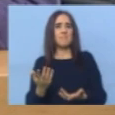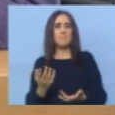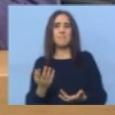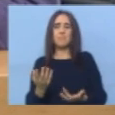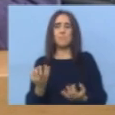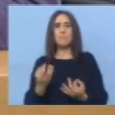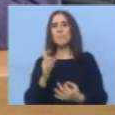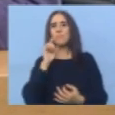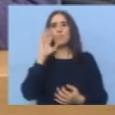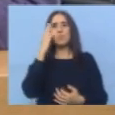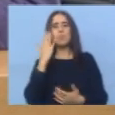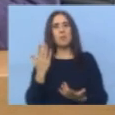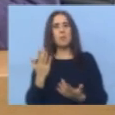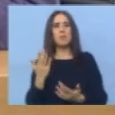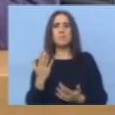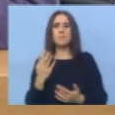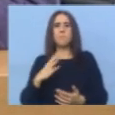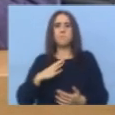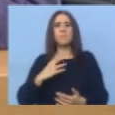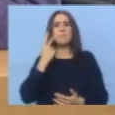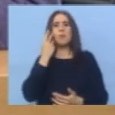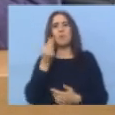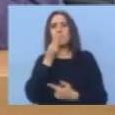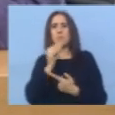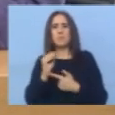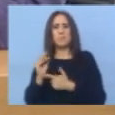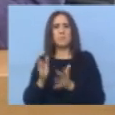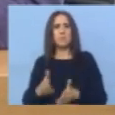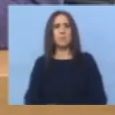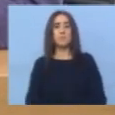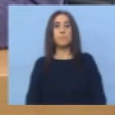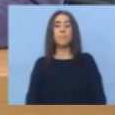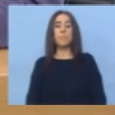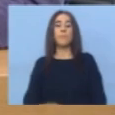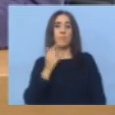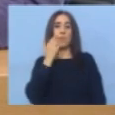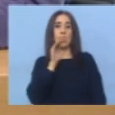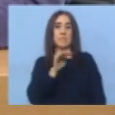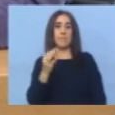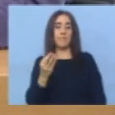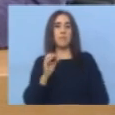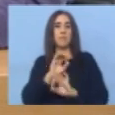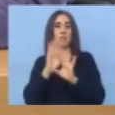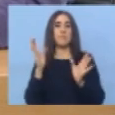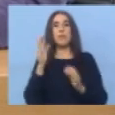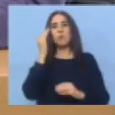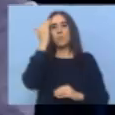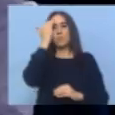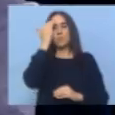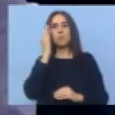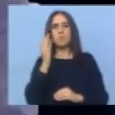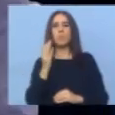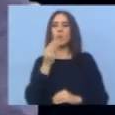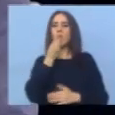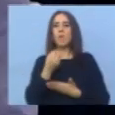neste elemento importante que é a sobrevivência através da alimentação. Agora, isso é uma chamada clara de consciência, não basta fazer o jejum e depois tudo